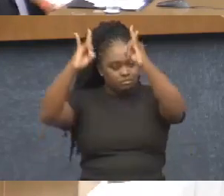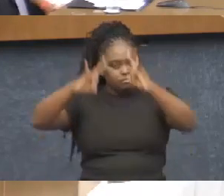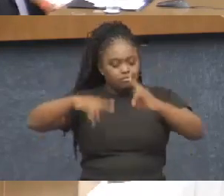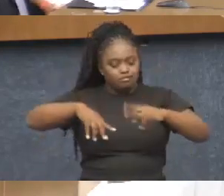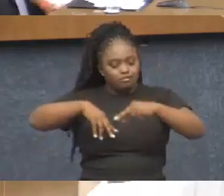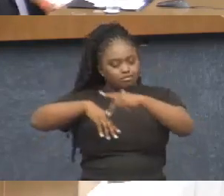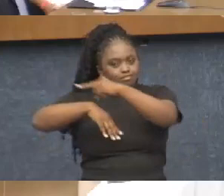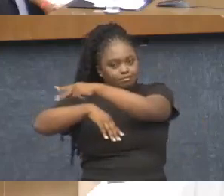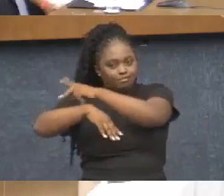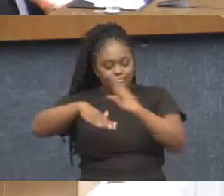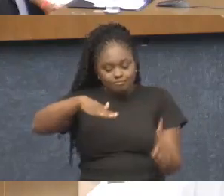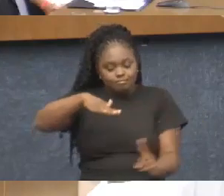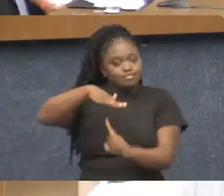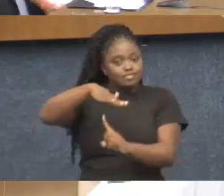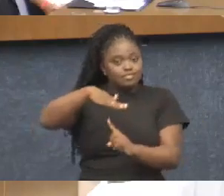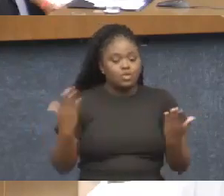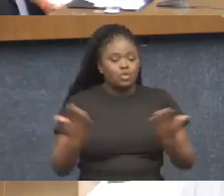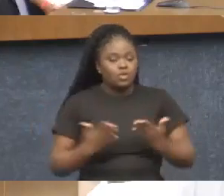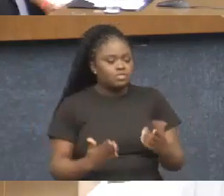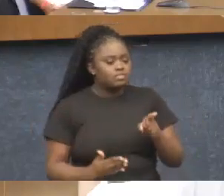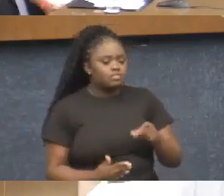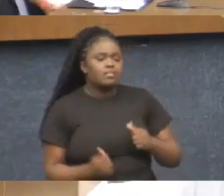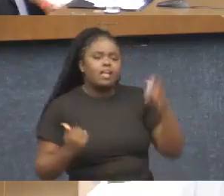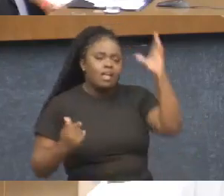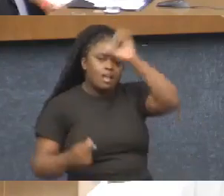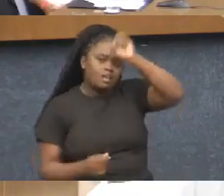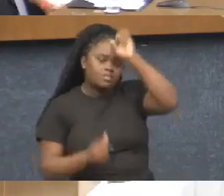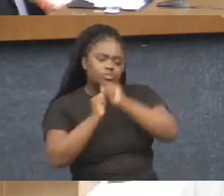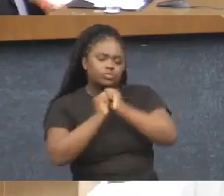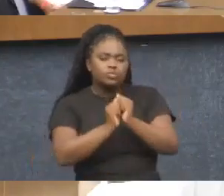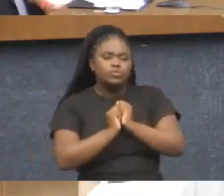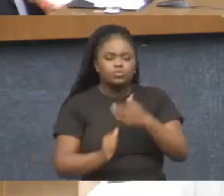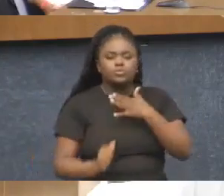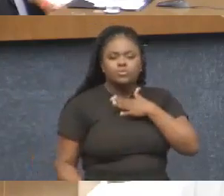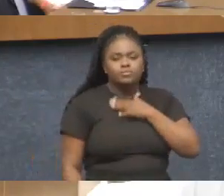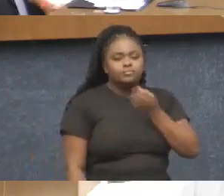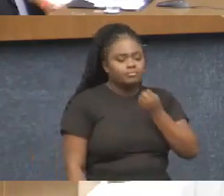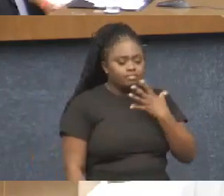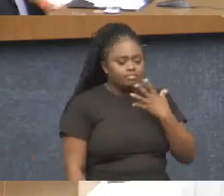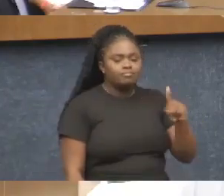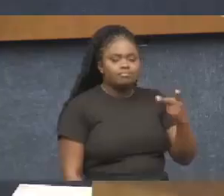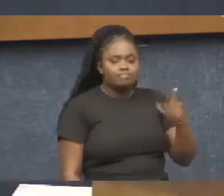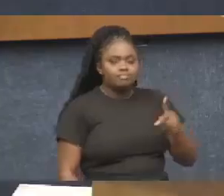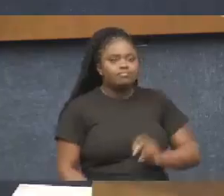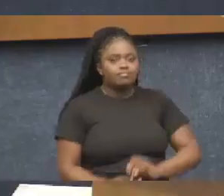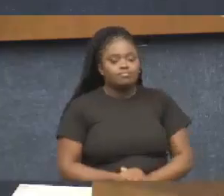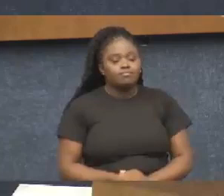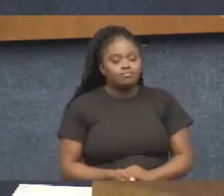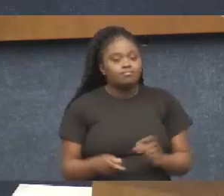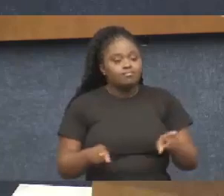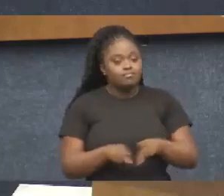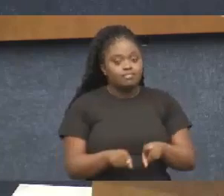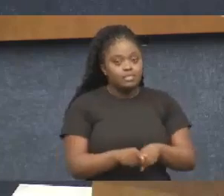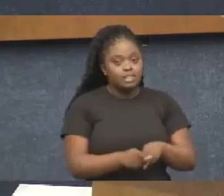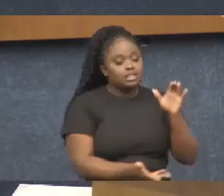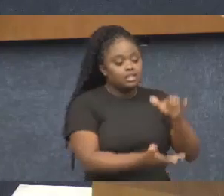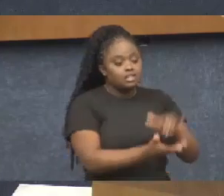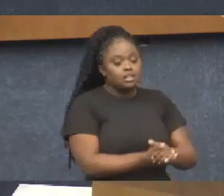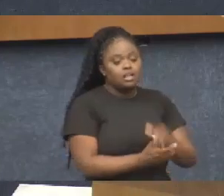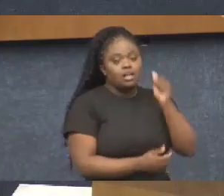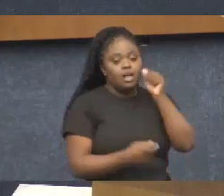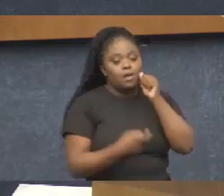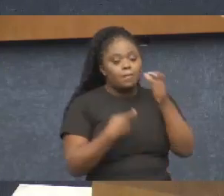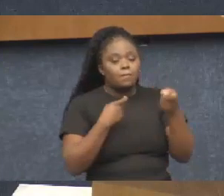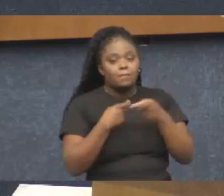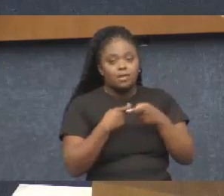nossa. Aprendendo comigo sobre comédia, algo que faz muito bem para o seu psicológico. Além de tudo, está casado com uma médica